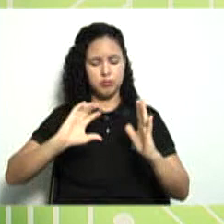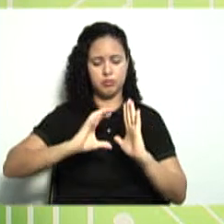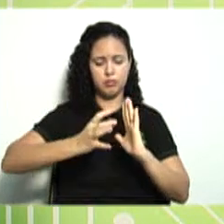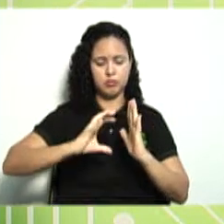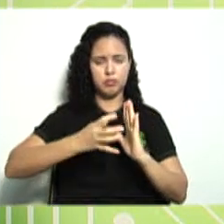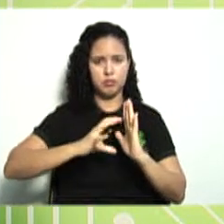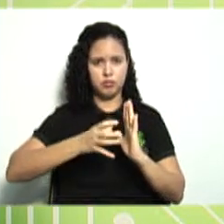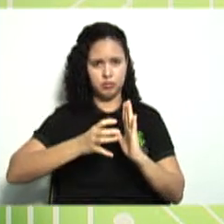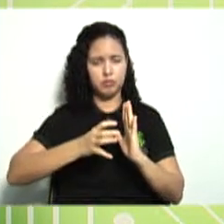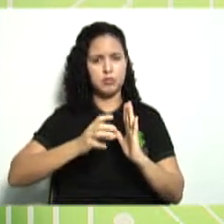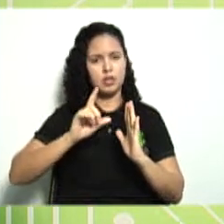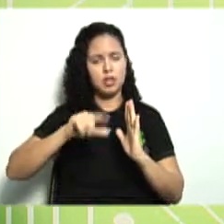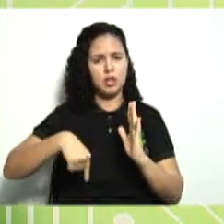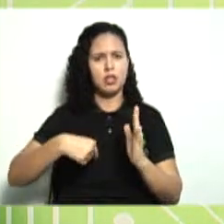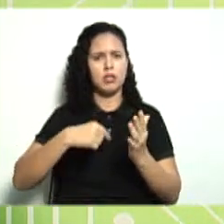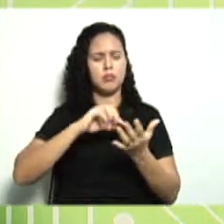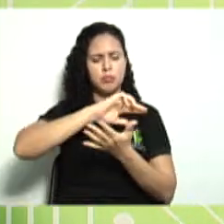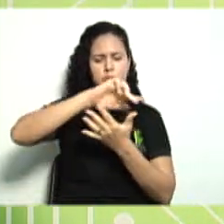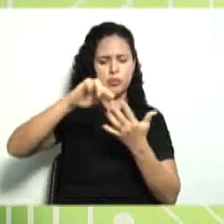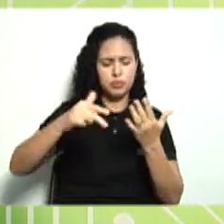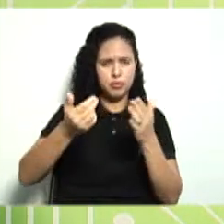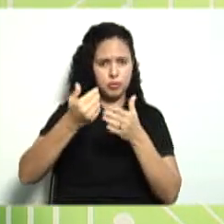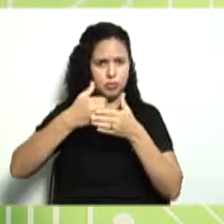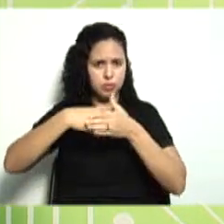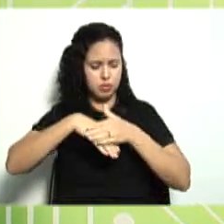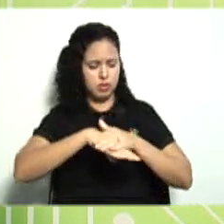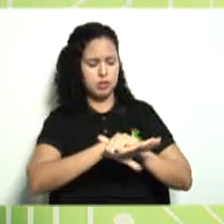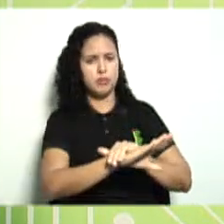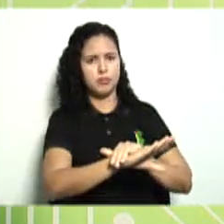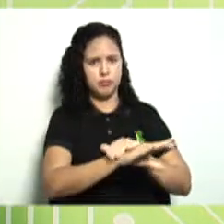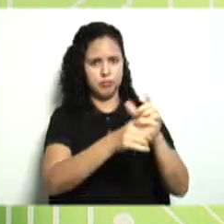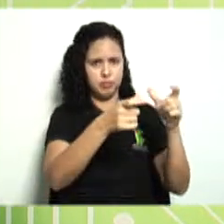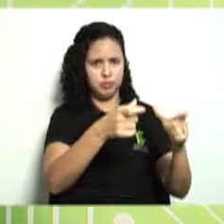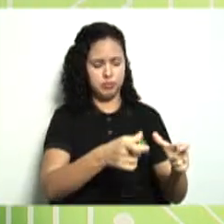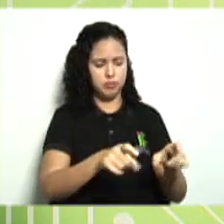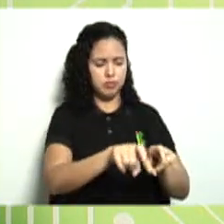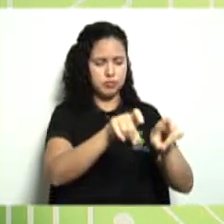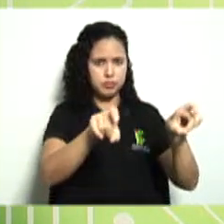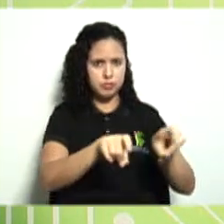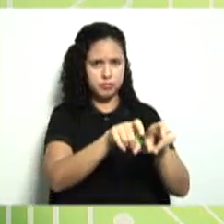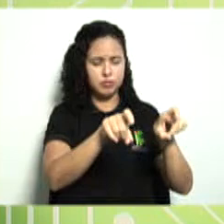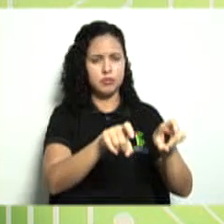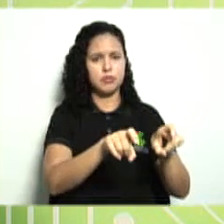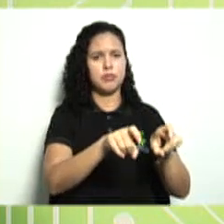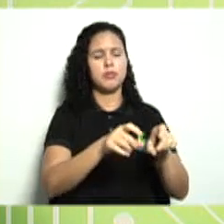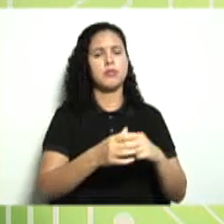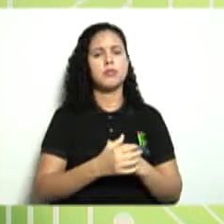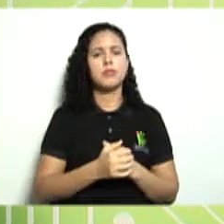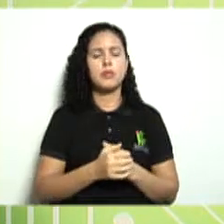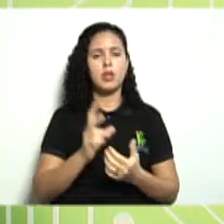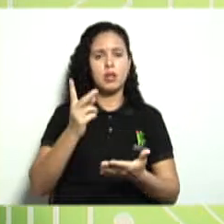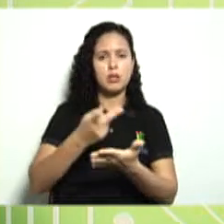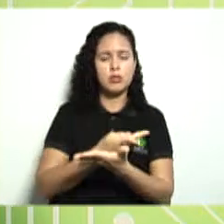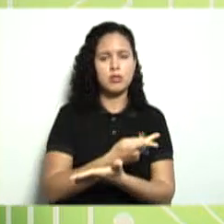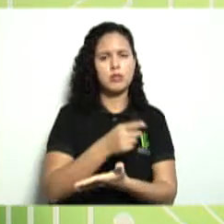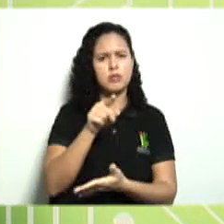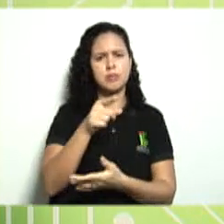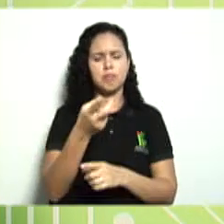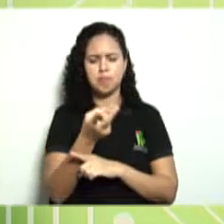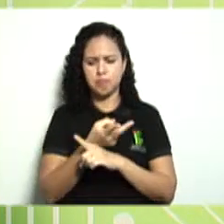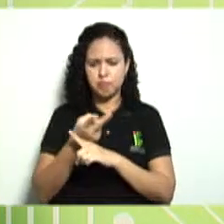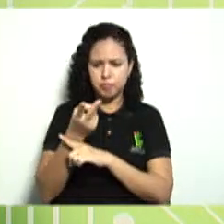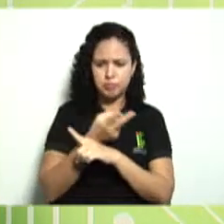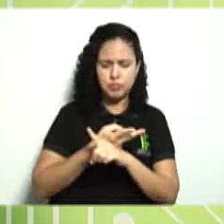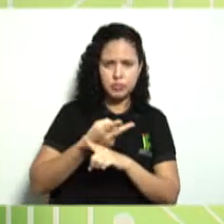são aqueles dados que são guardados em um local, em um computador, enfim. E aí o que acontece? Você vai buscar em